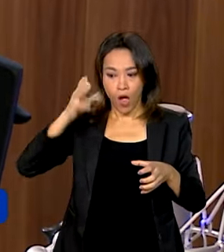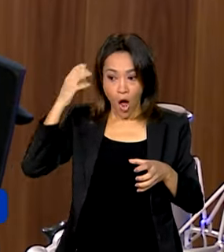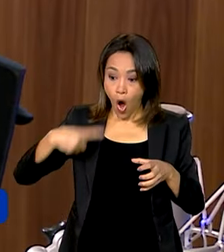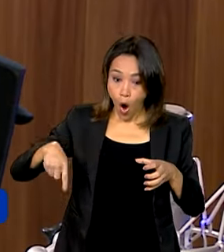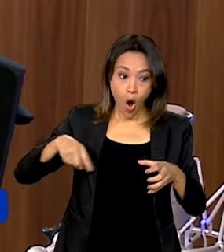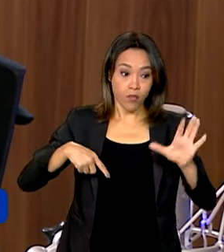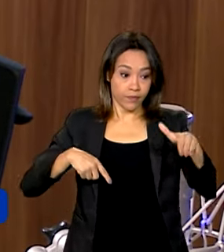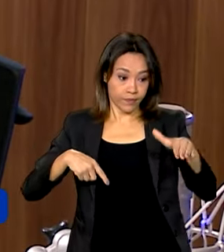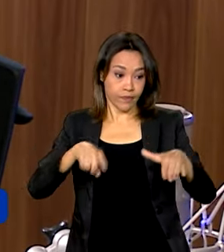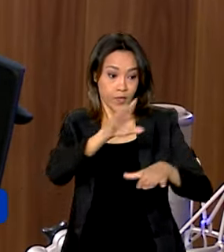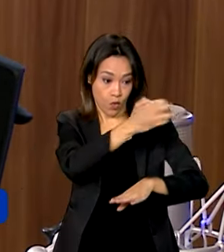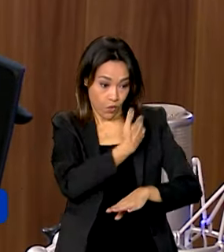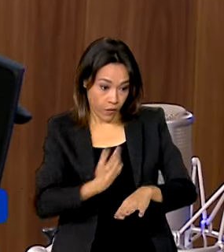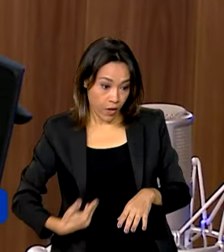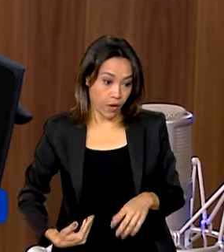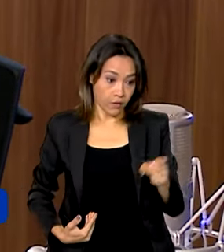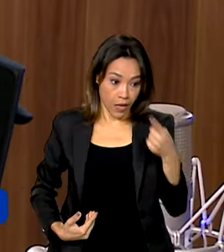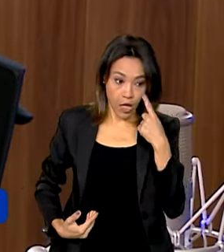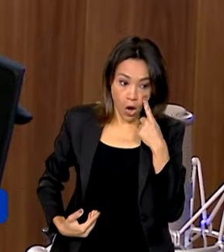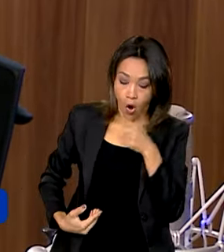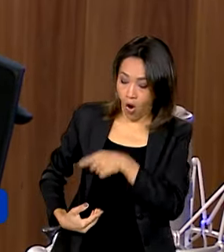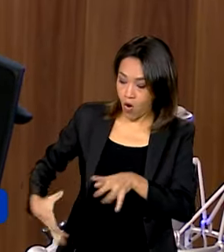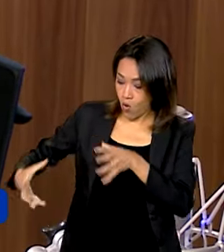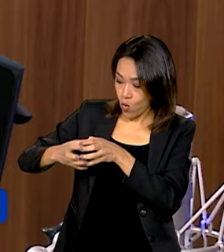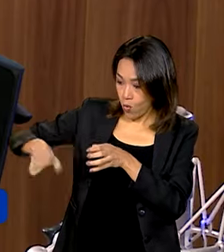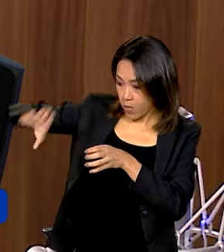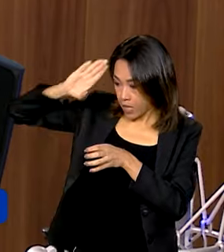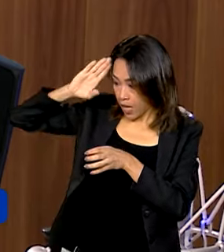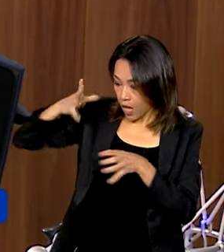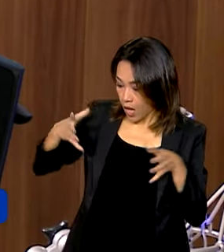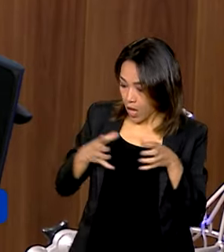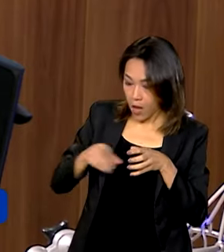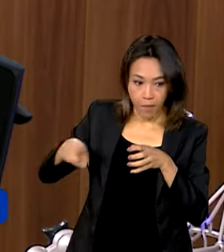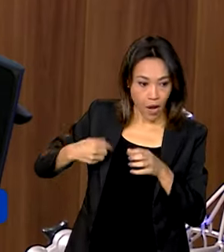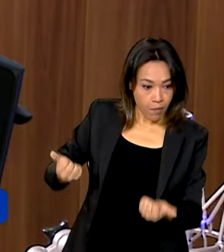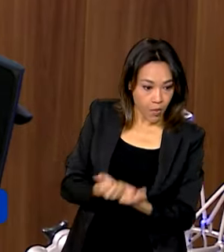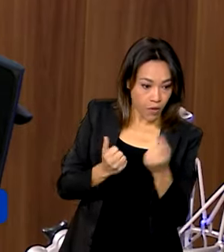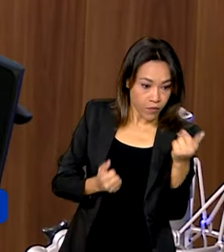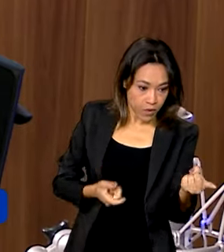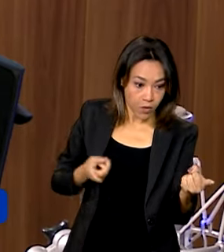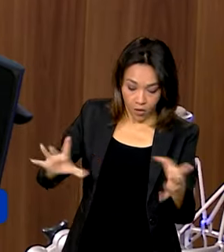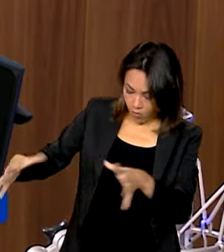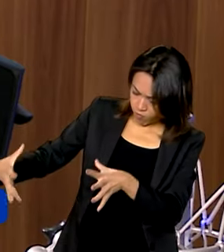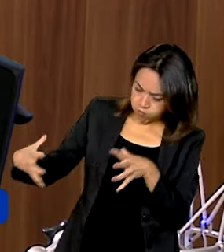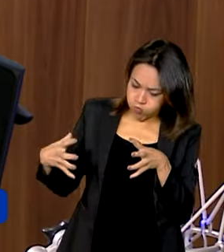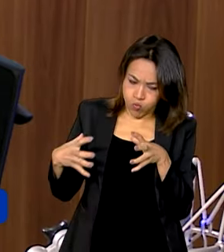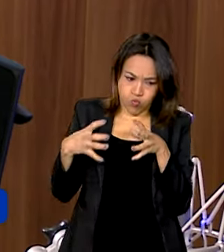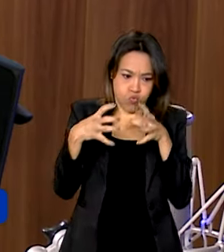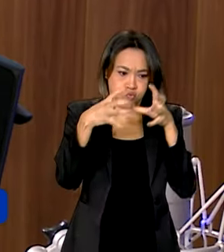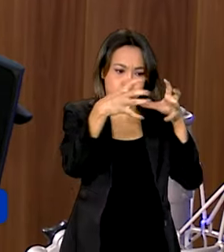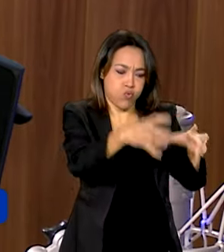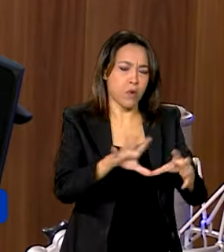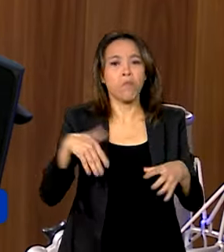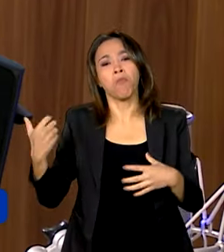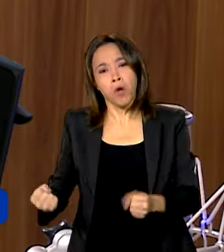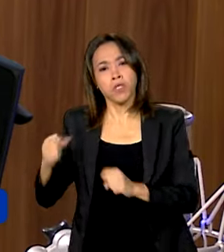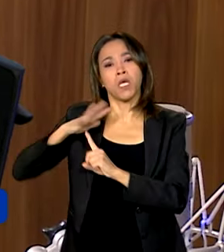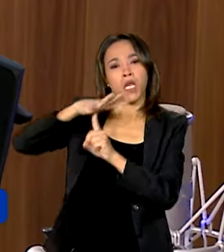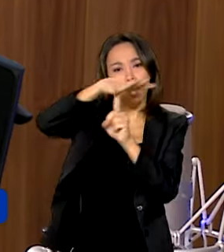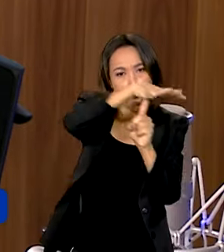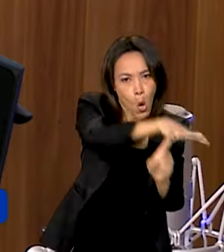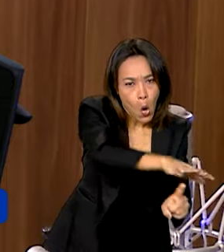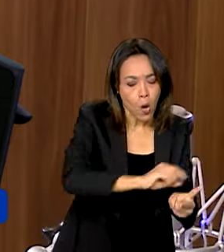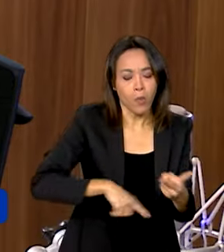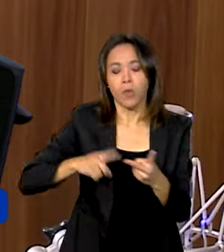sociedade tudo que é necessário seja de pessoas de profissionais de viaturas de helicóptero de